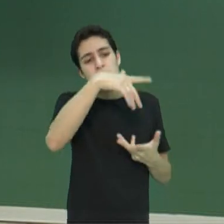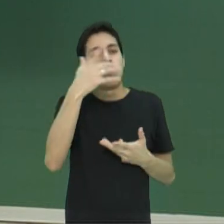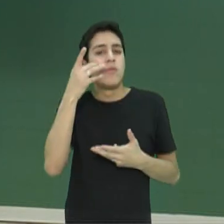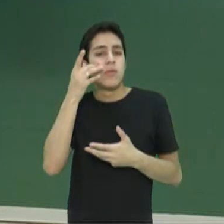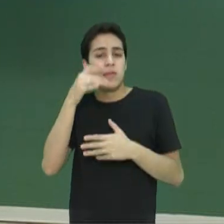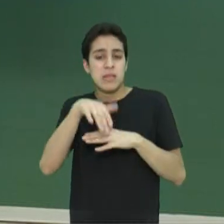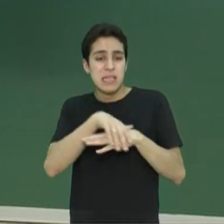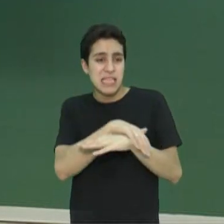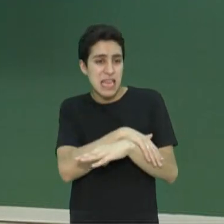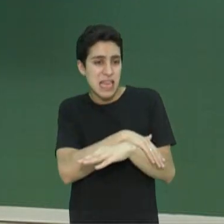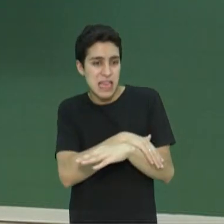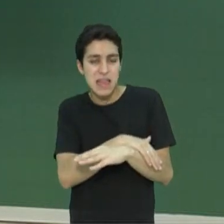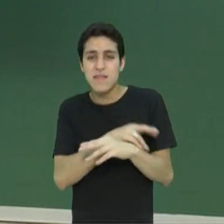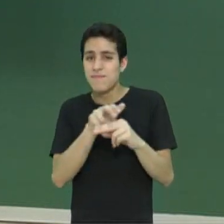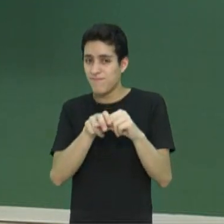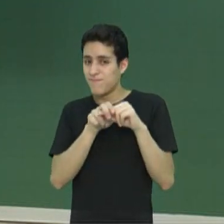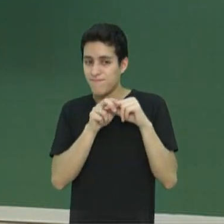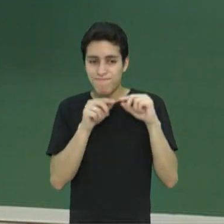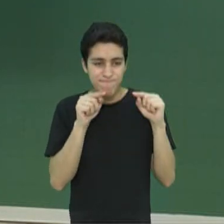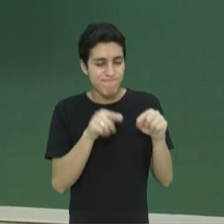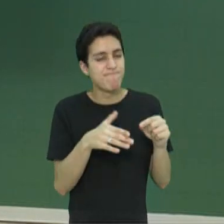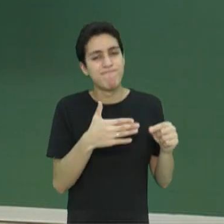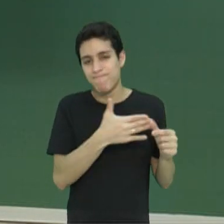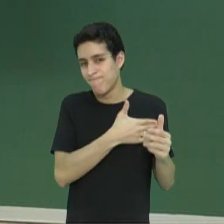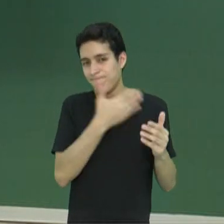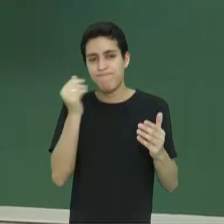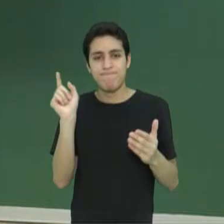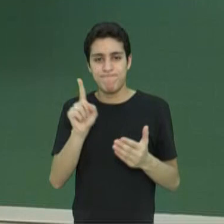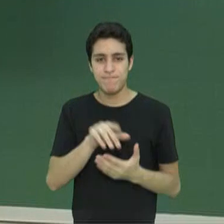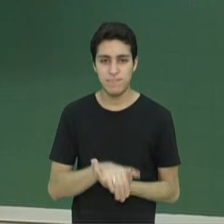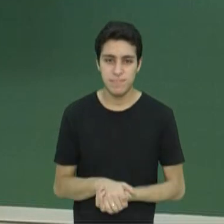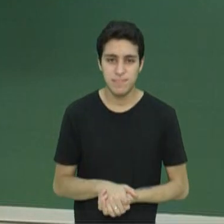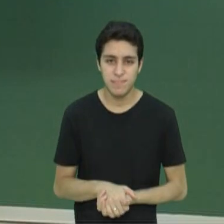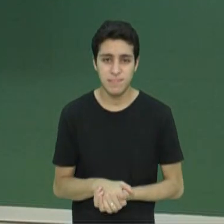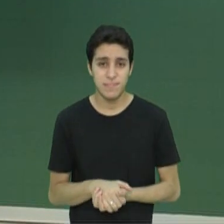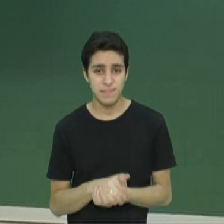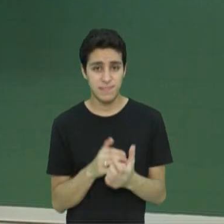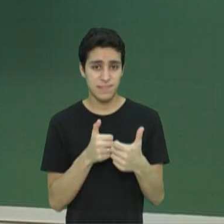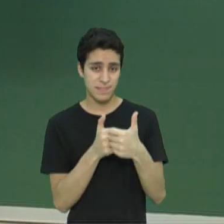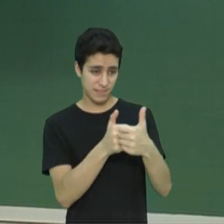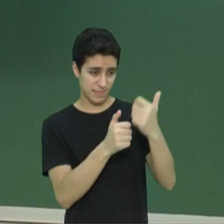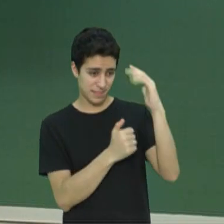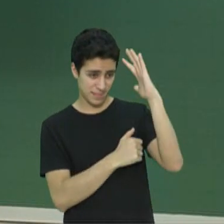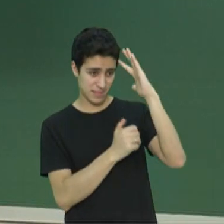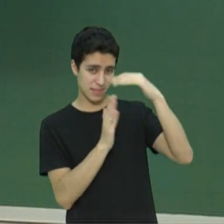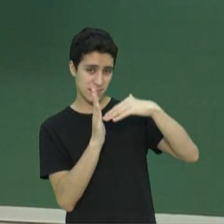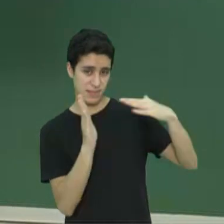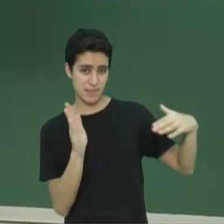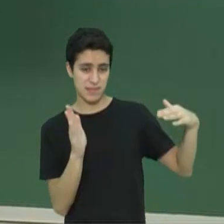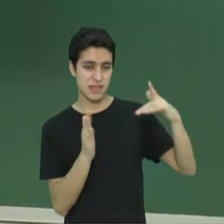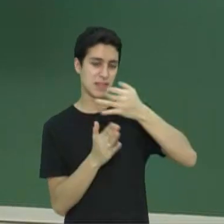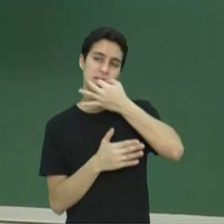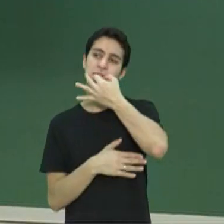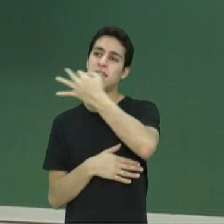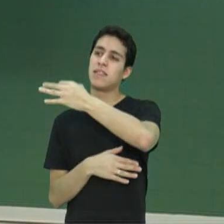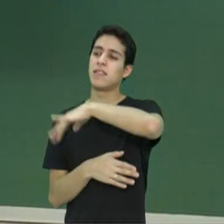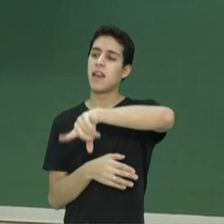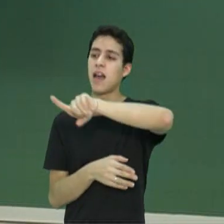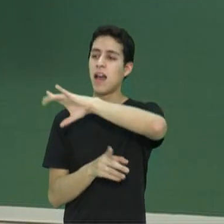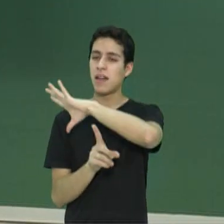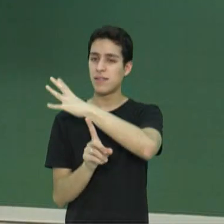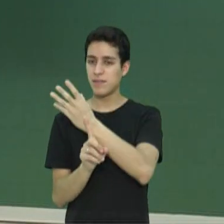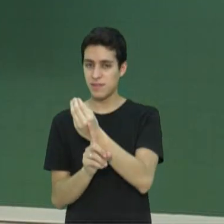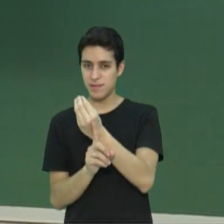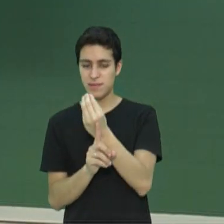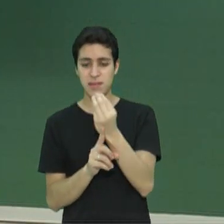E aí o bicho pegou, como nós já vimos pela teoria estética do Platão, a crítica que ele faz à arte.